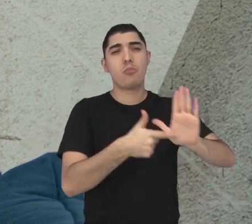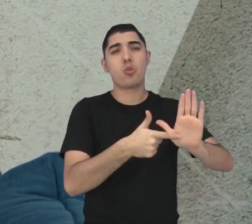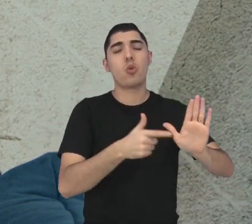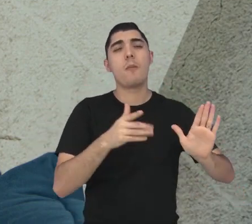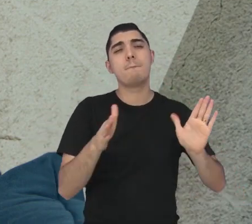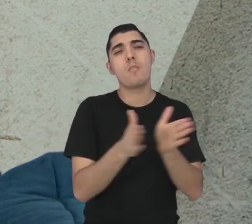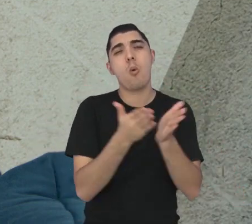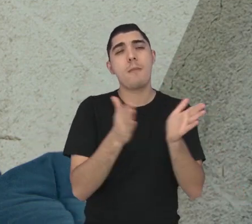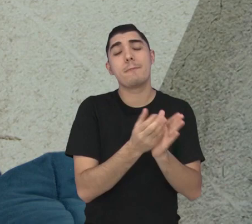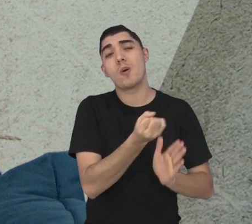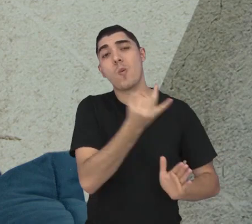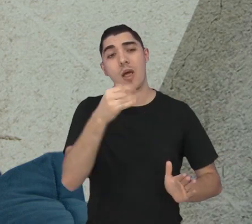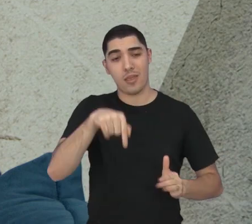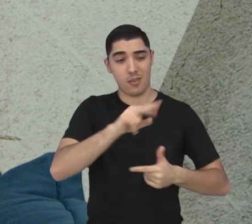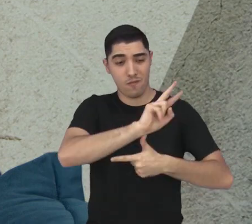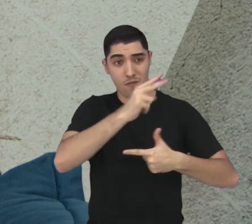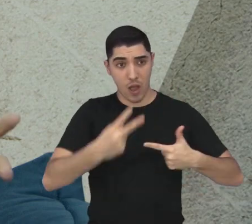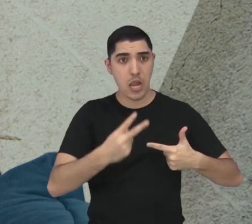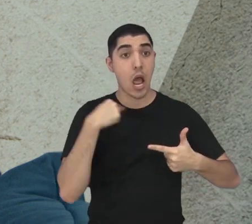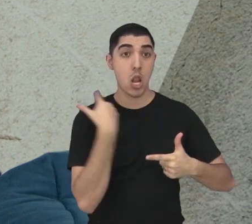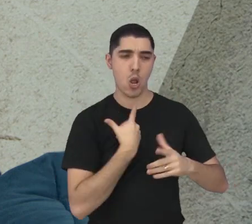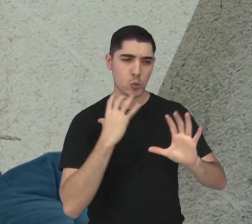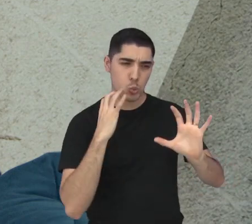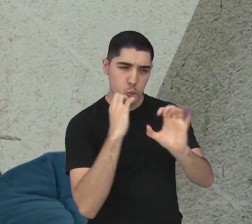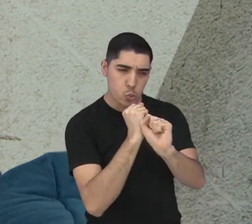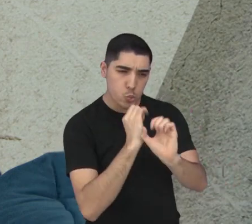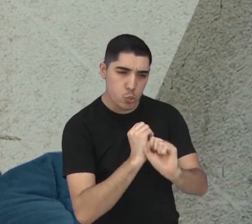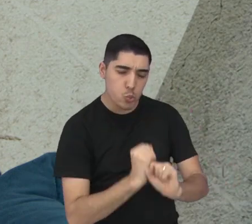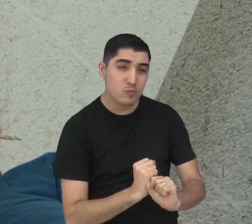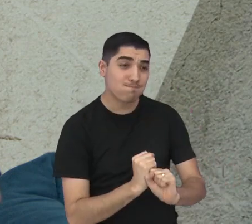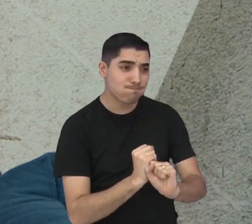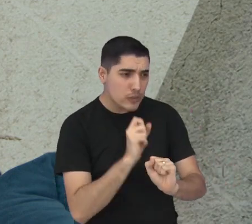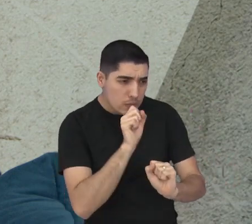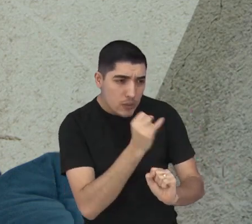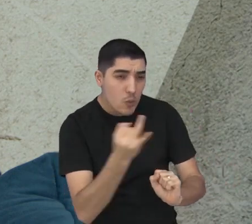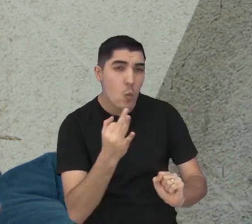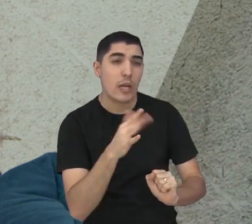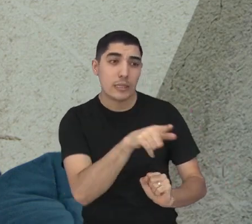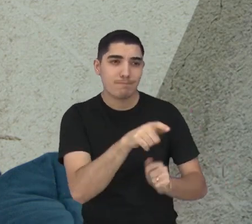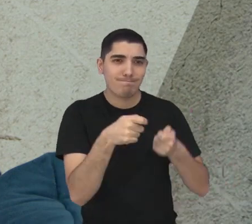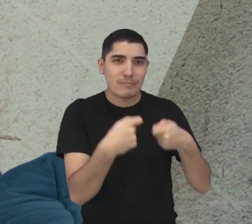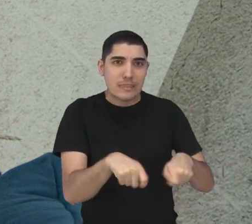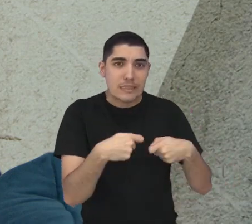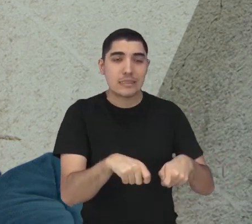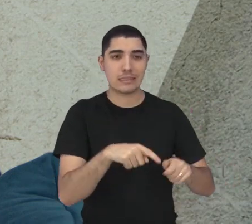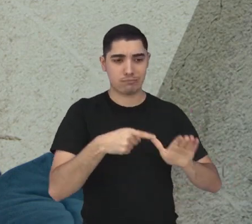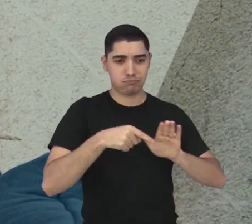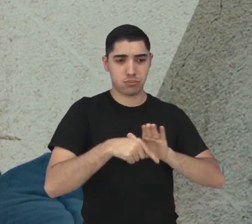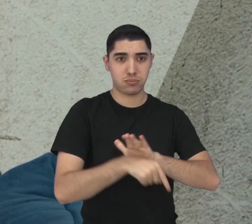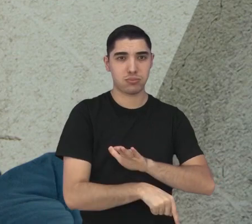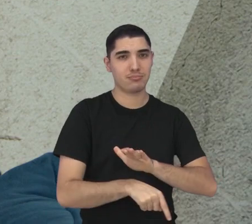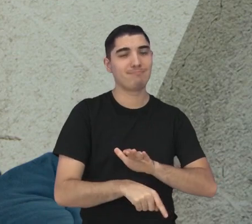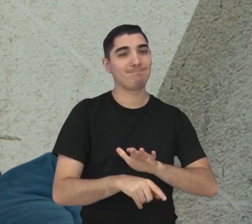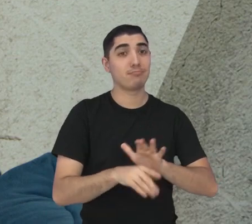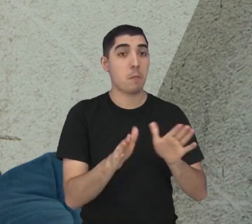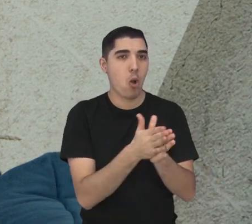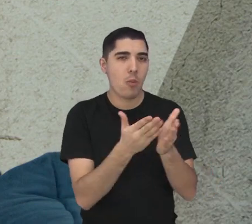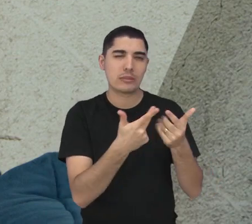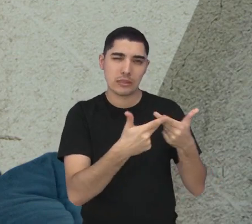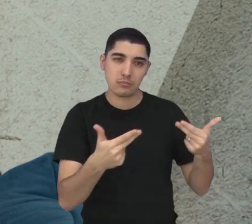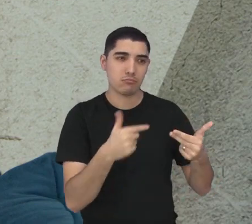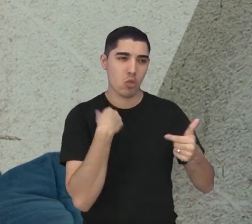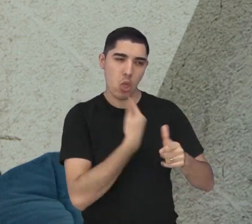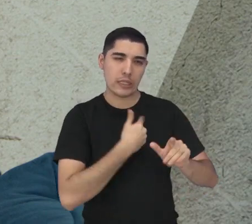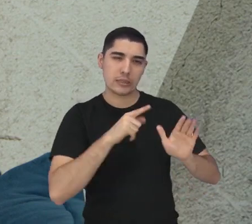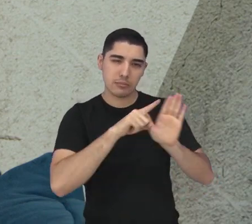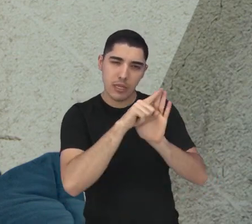Vale do Paraíba, né? A gente consegue fazer uma leitura qualitativa, com uma reflexão mais crítica, mais profunda sobre